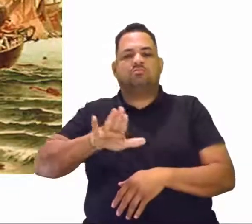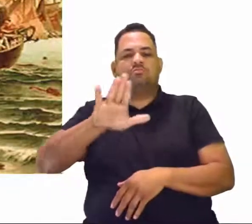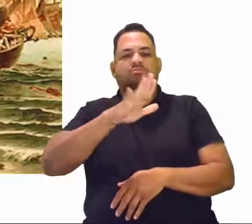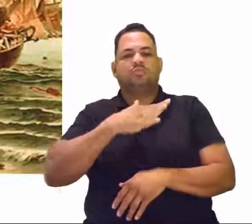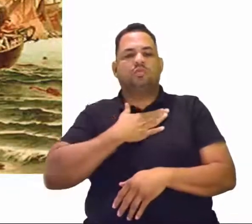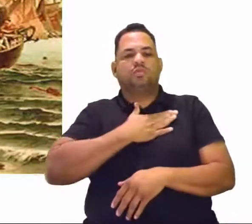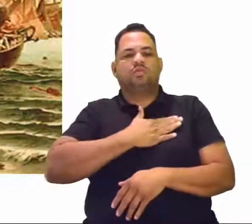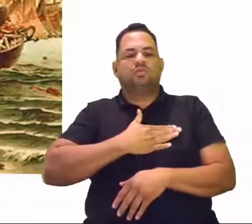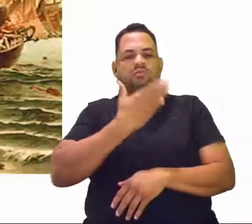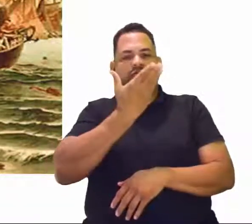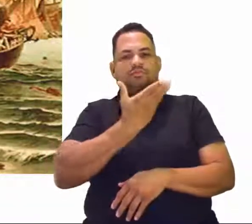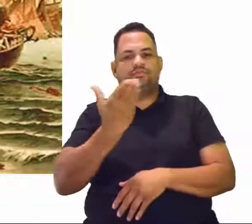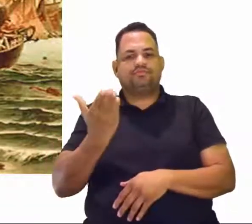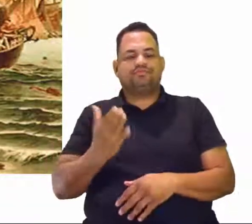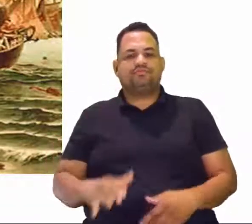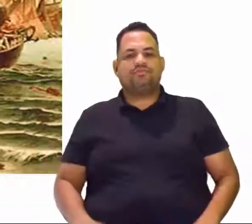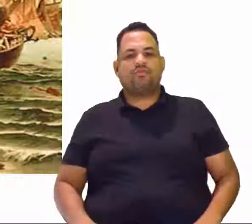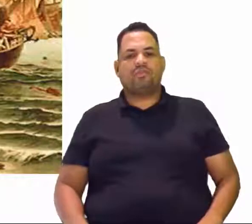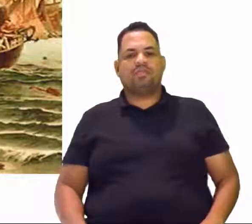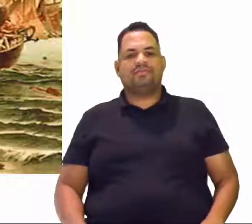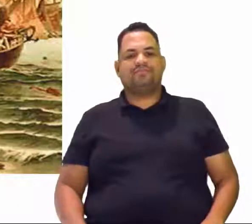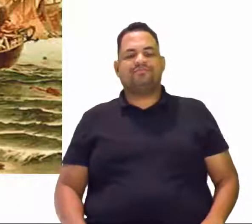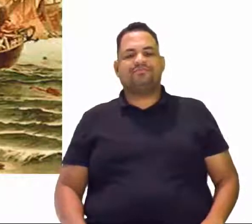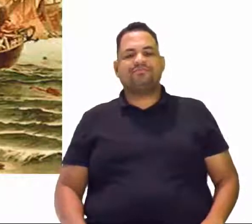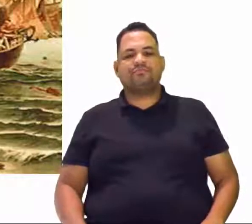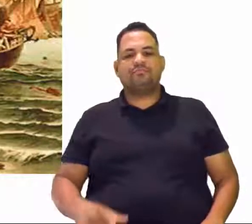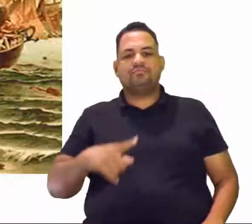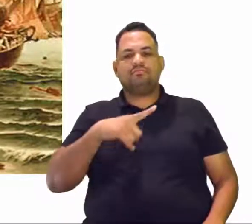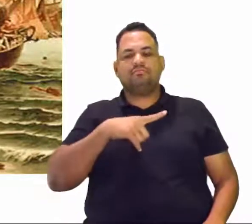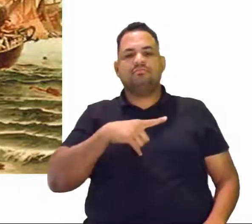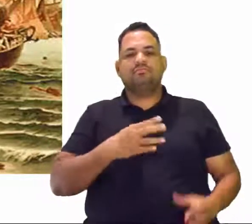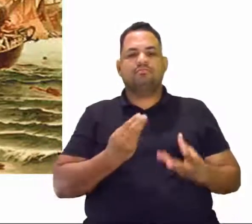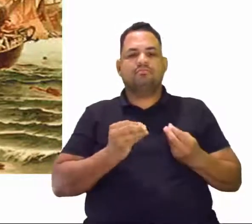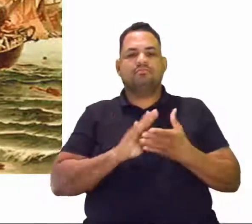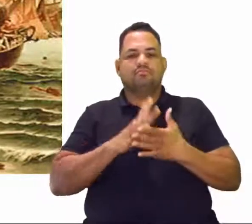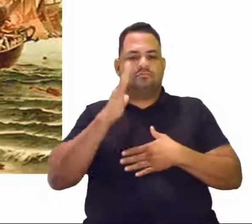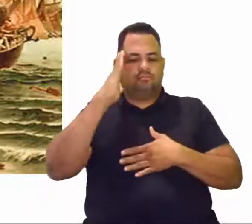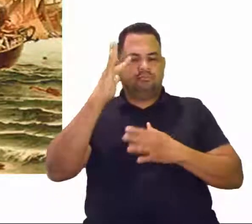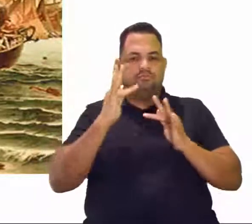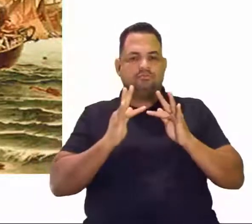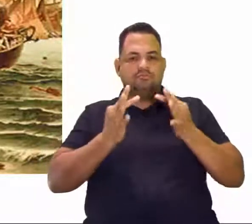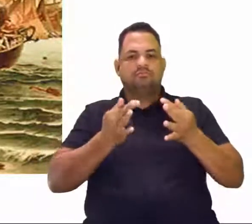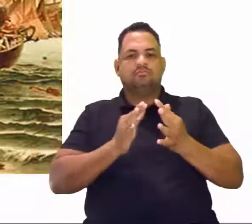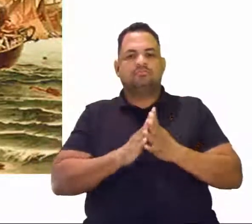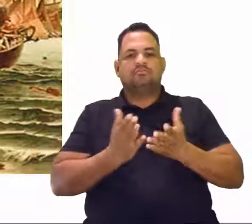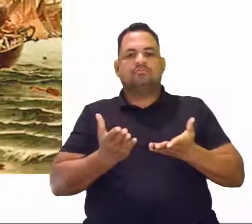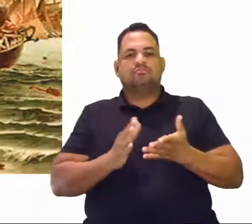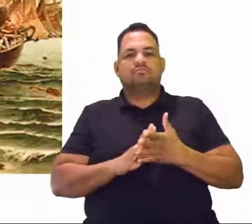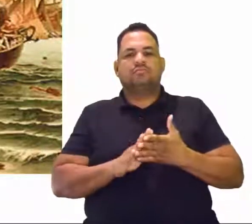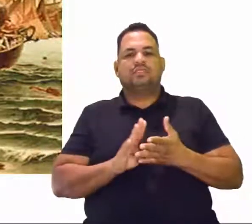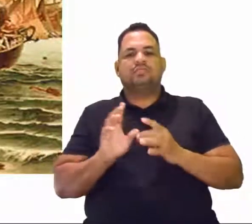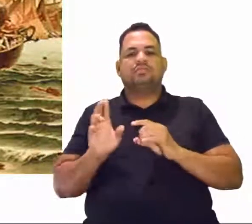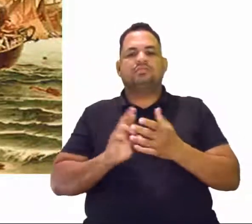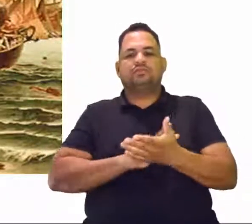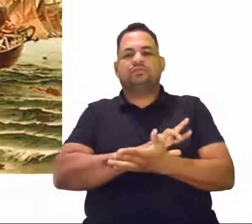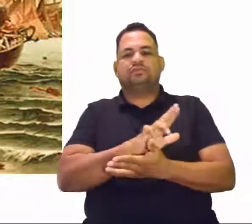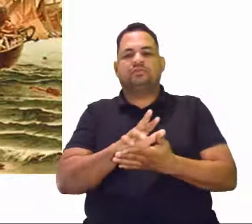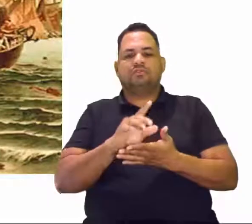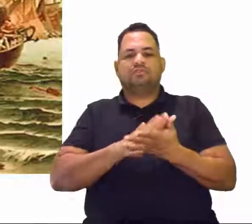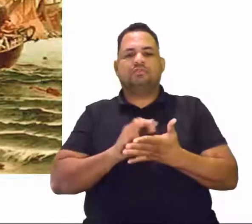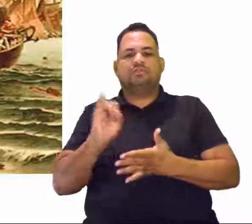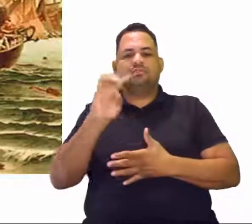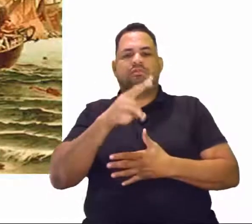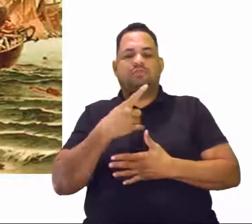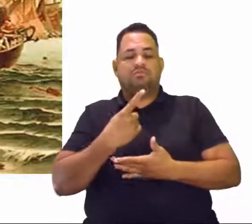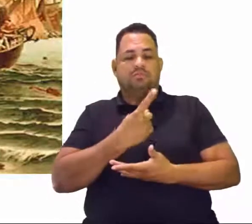Eu gosto muito de trazer as imagens Hoje a gente vai ter bastante teoria mas ao final vou trazer um conjunto de imagens para gente refletir um